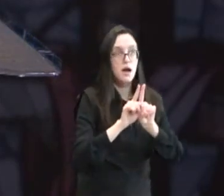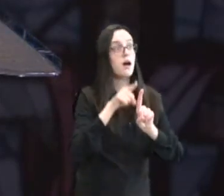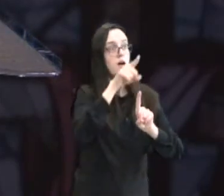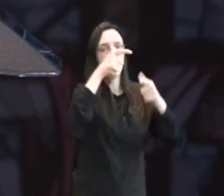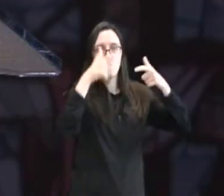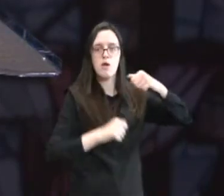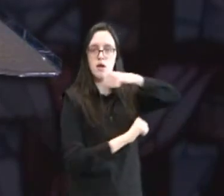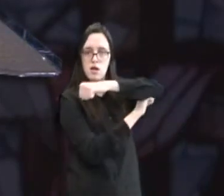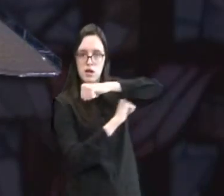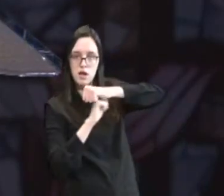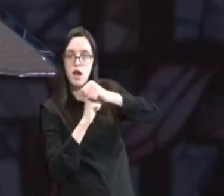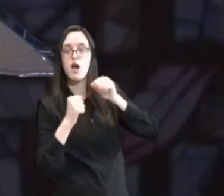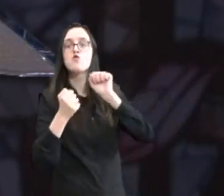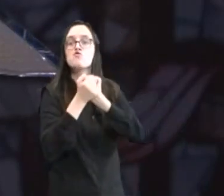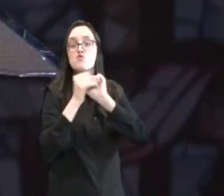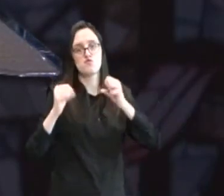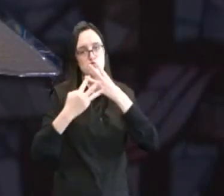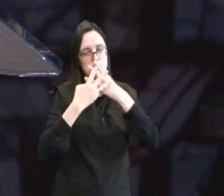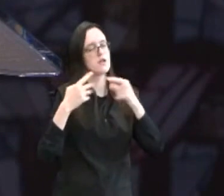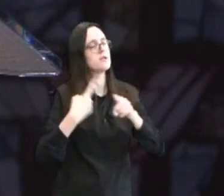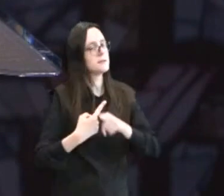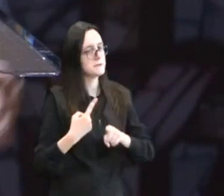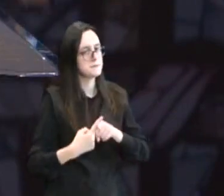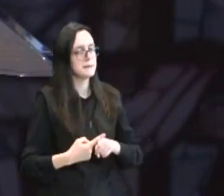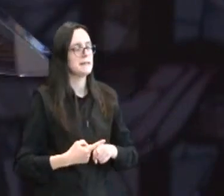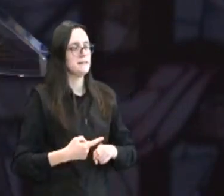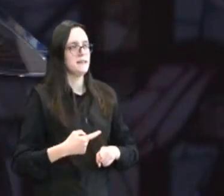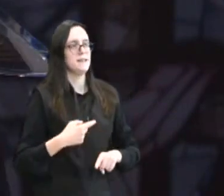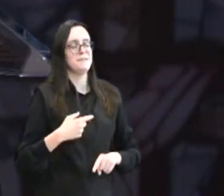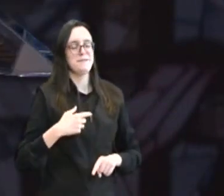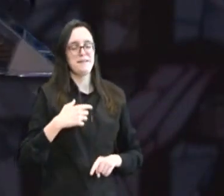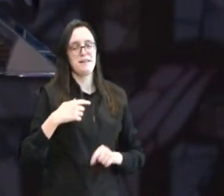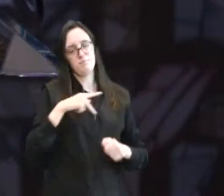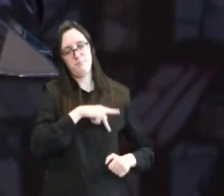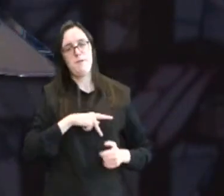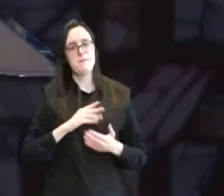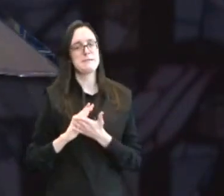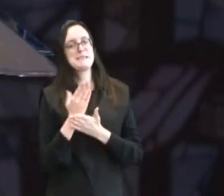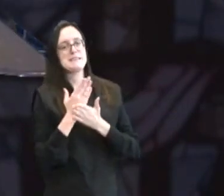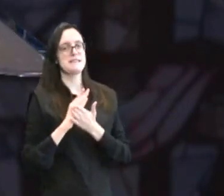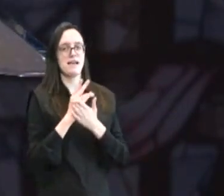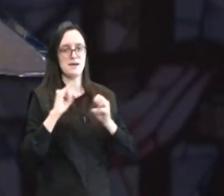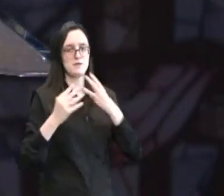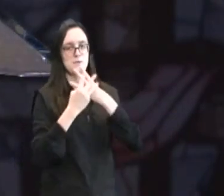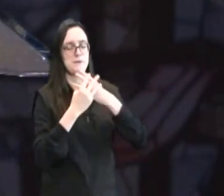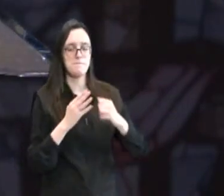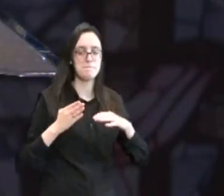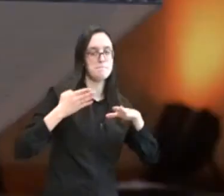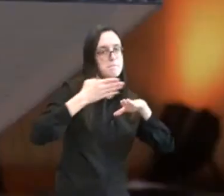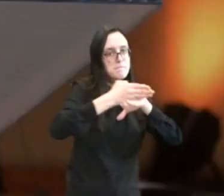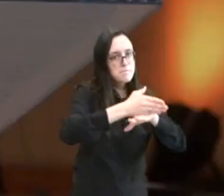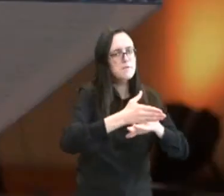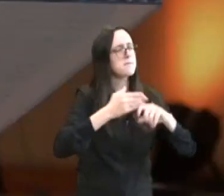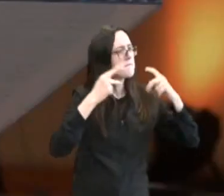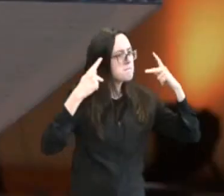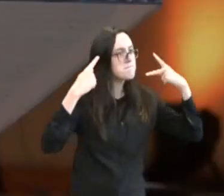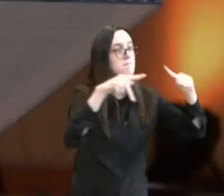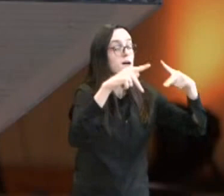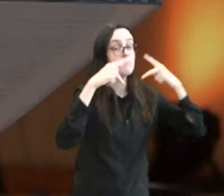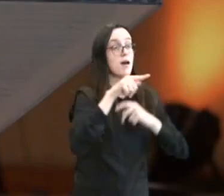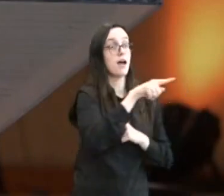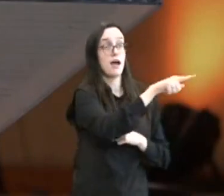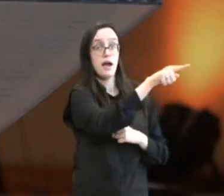dos judeus. Paulo também era implicante com aqueles judeus. Foi para lá e começou a falar. E